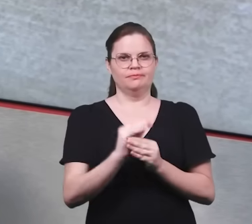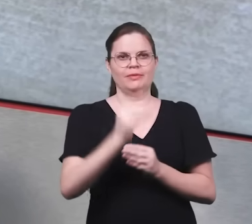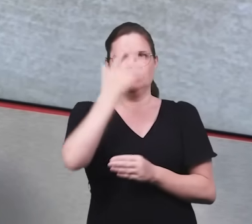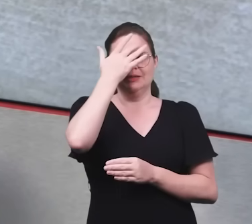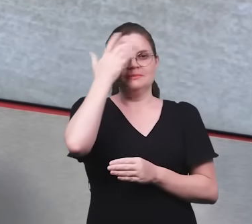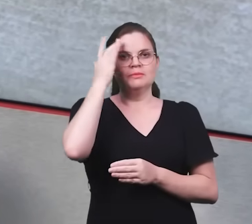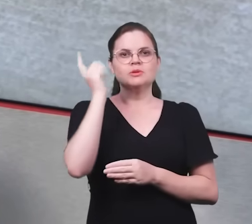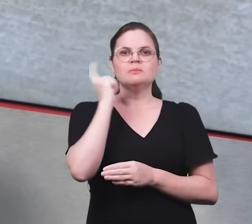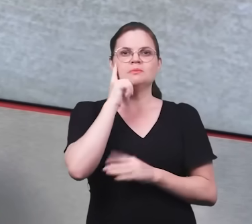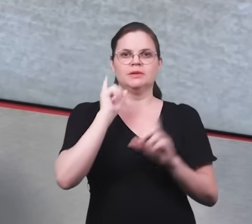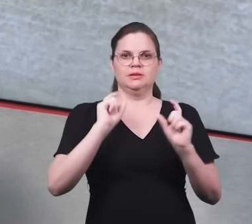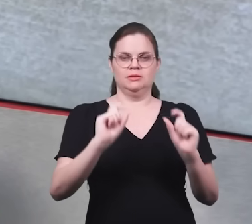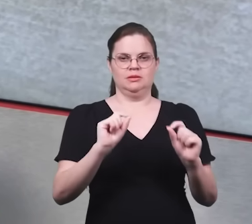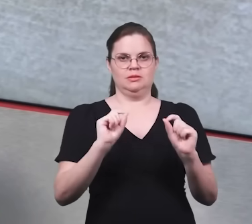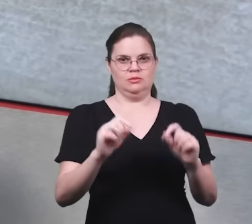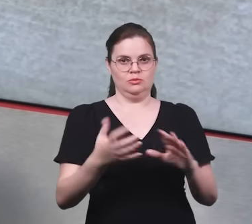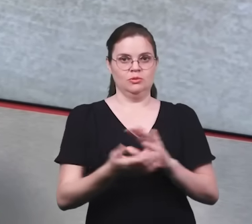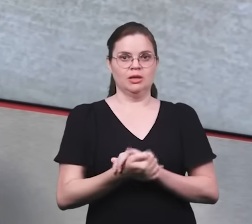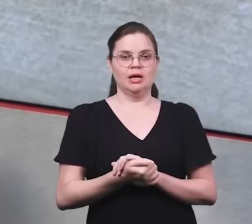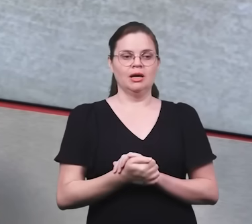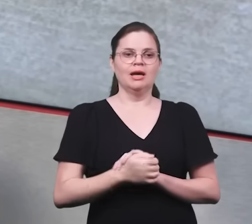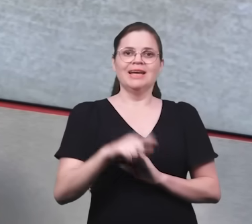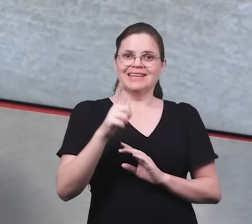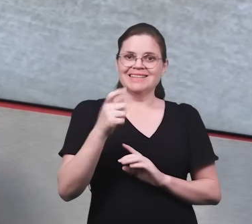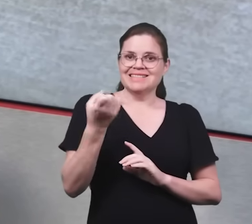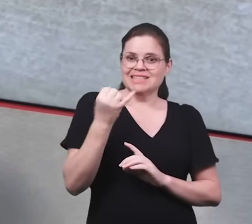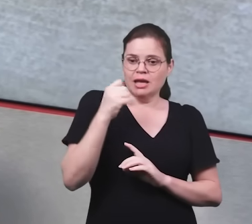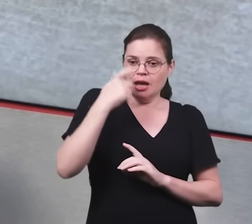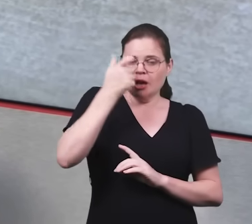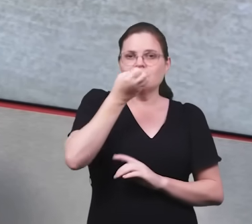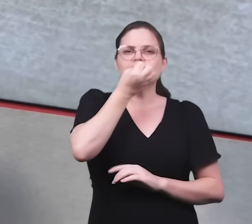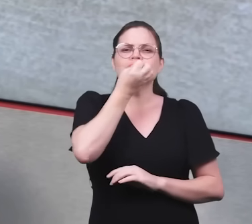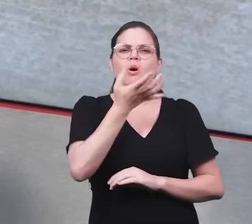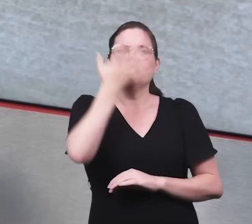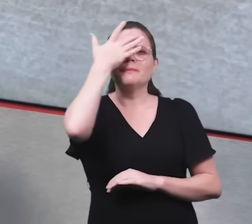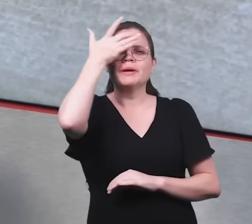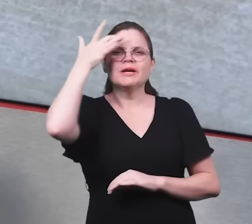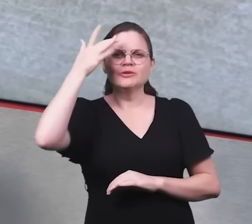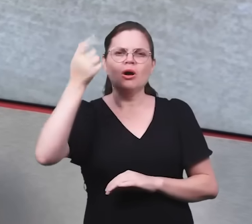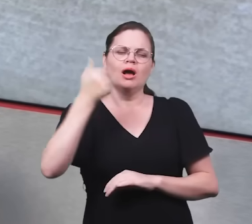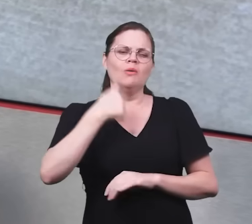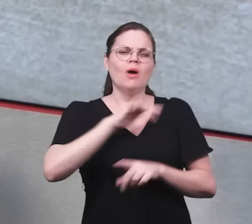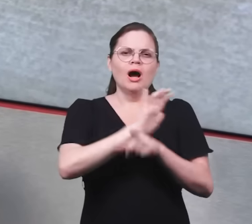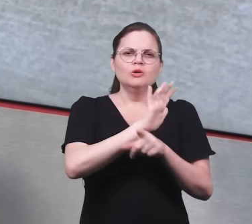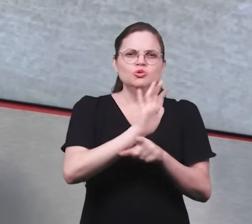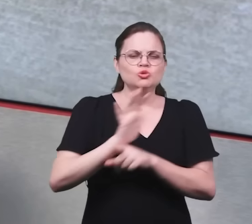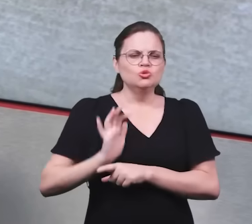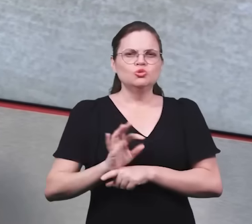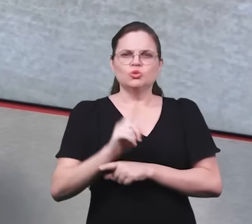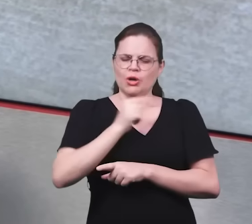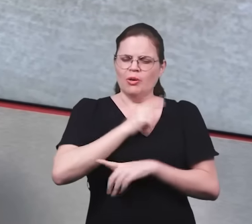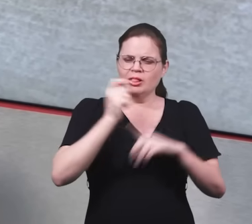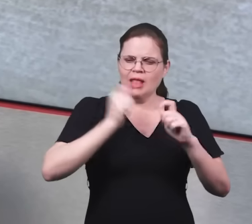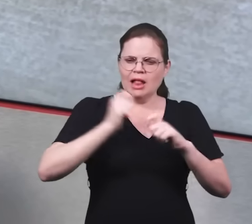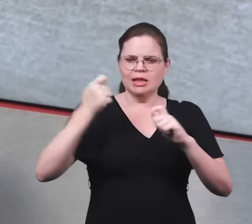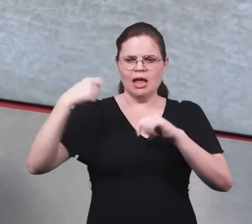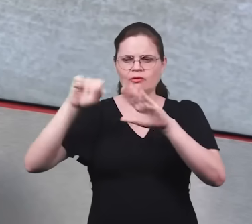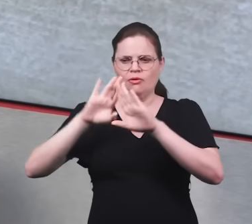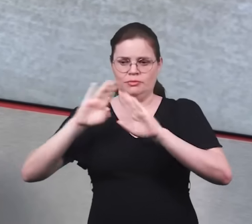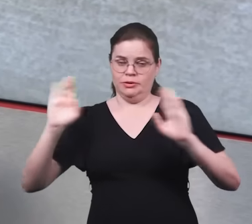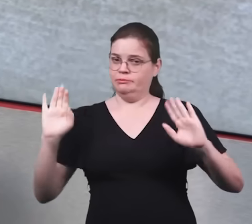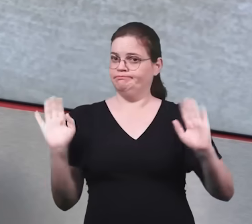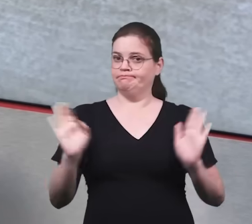gente pensa, o apóstolo Paulo, ele instrui ali aquela igreja falando a respeito do que é básico para a questão